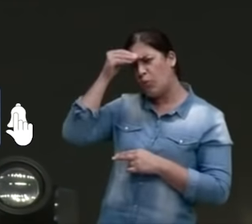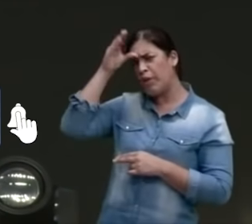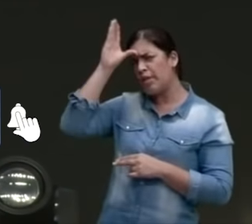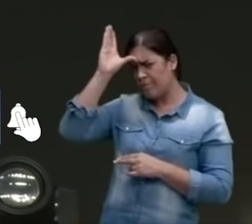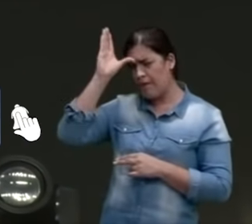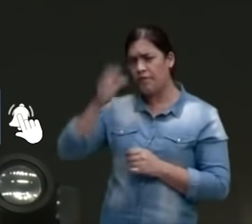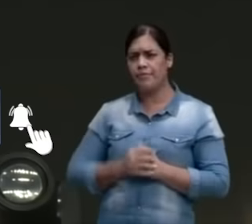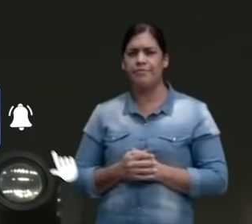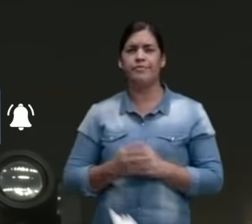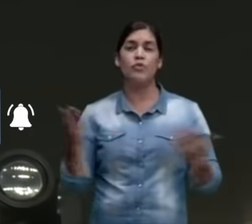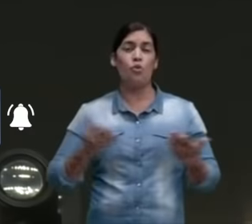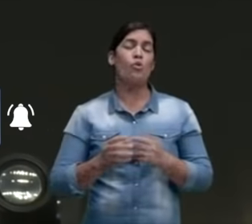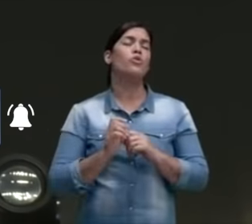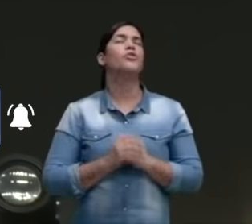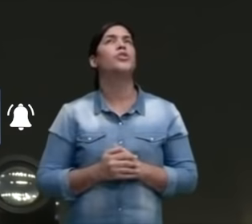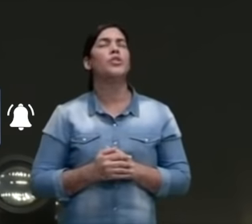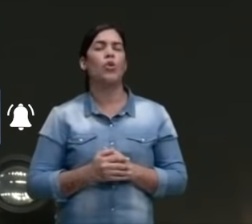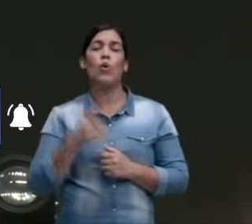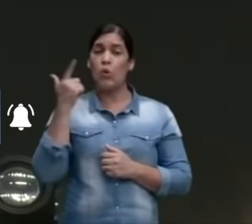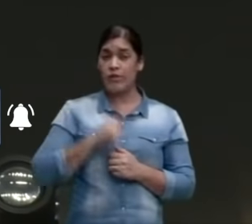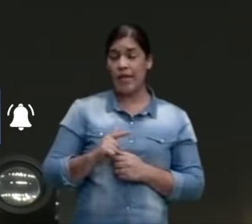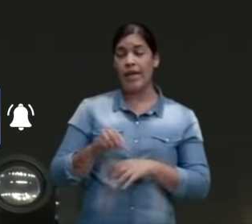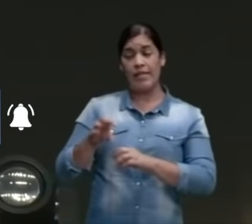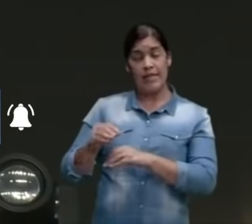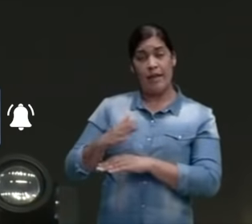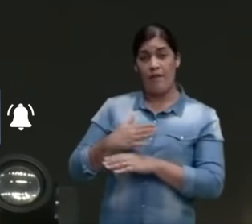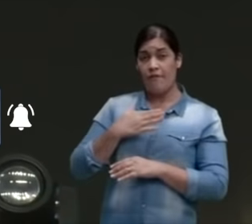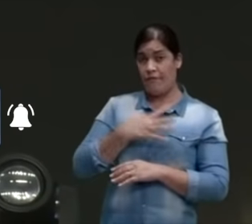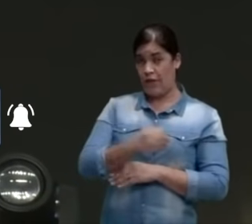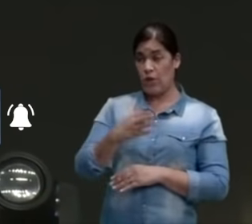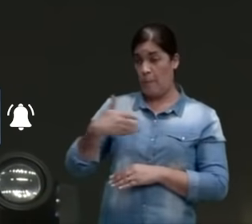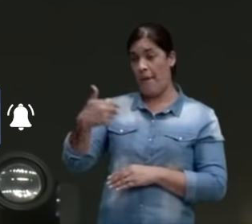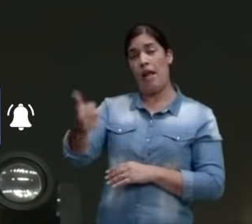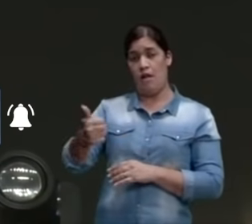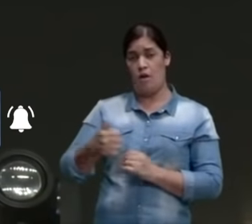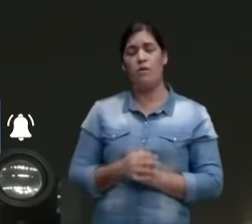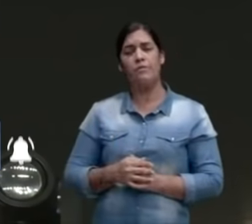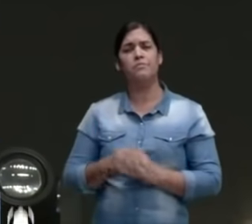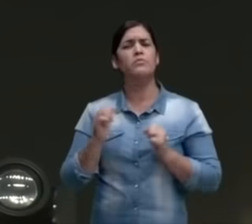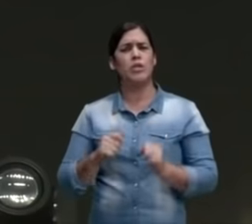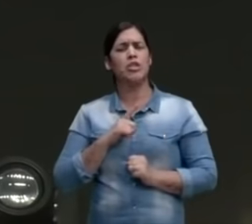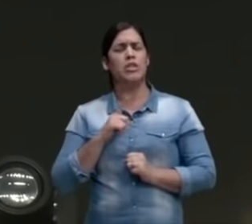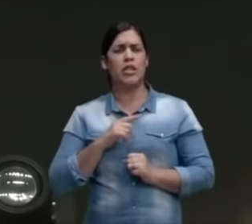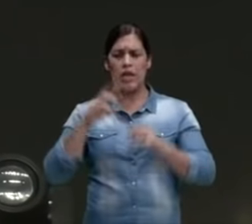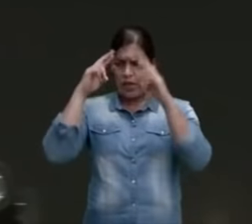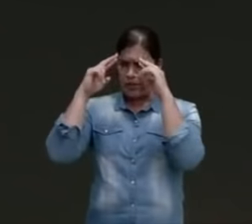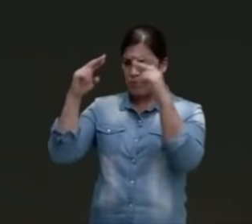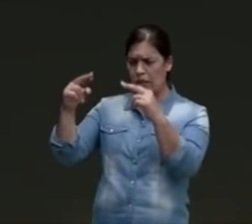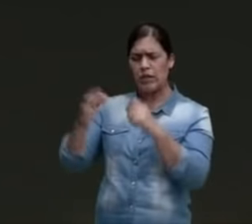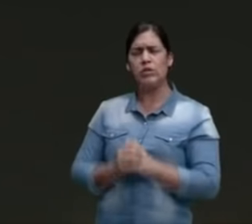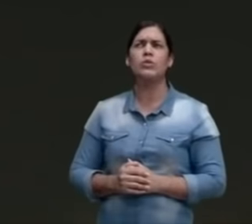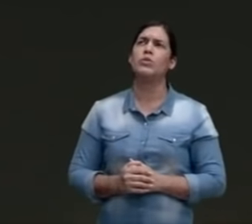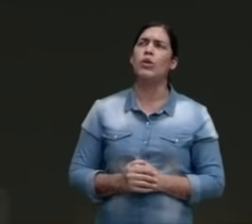hoje, hoje a gente pode educar melhor os filhos, hoje a gente pode ter um respeito,